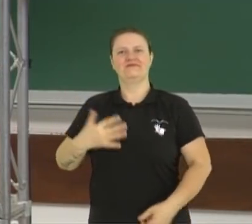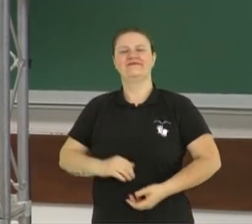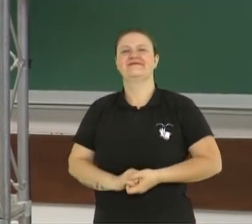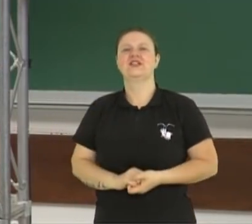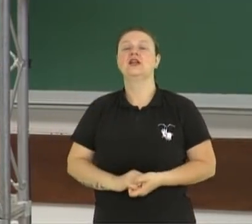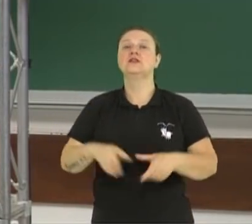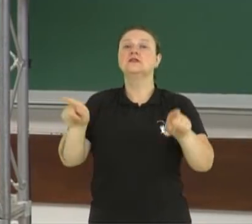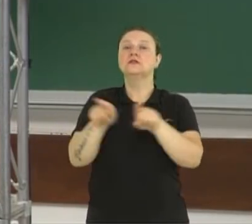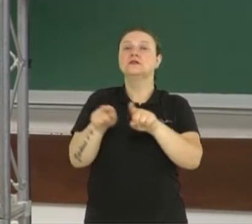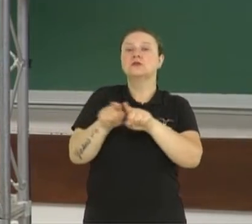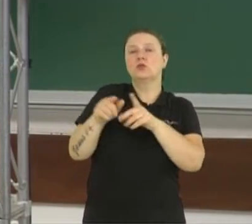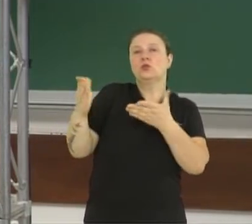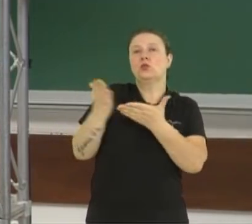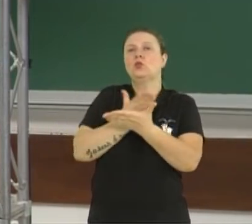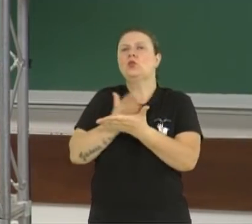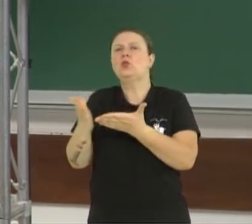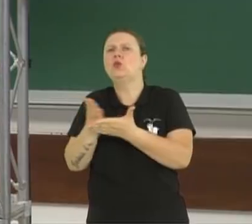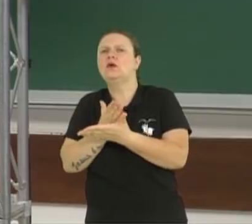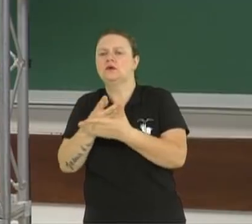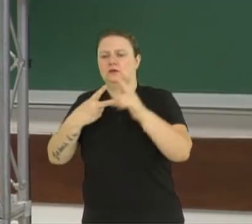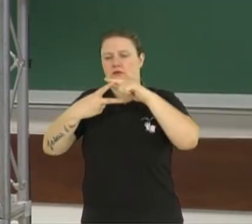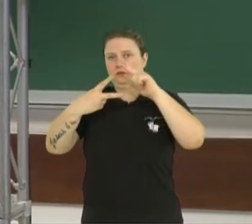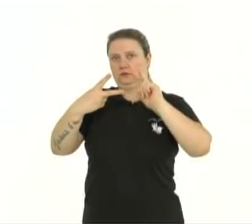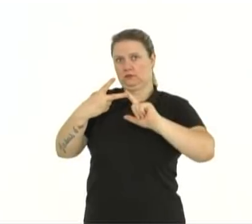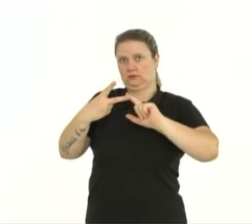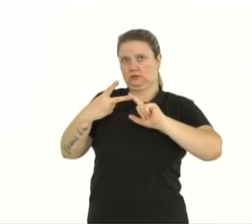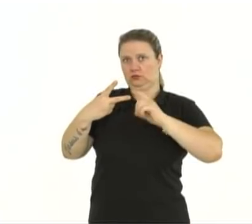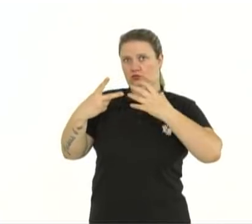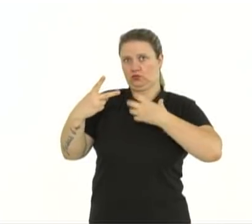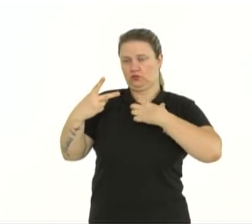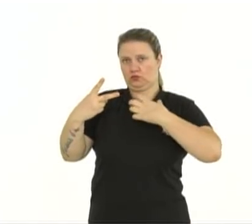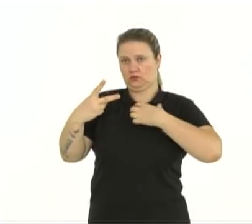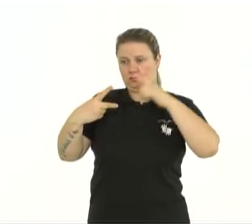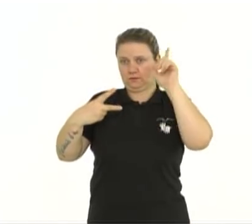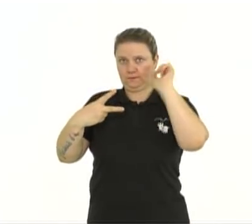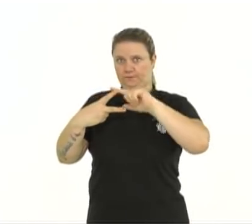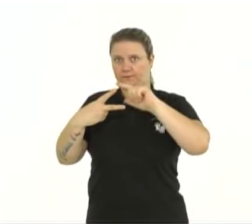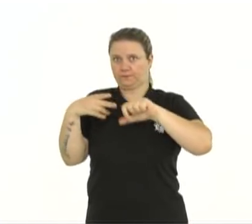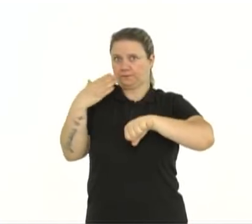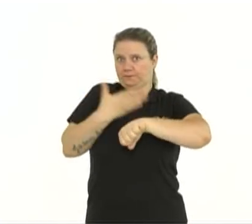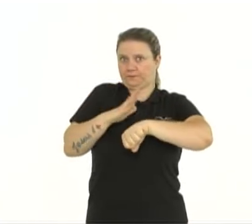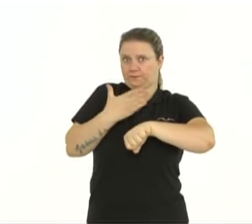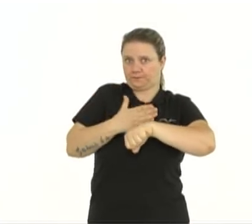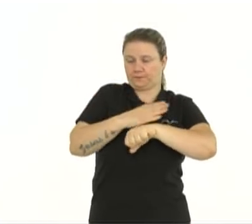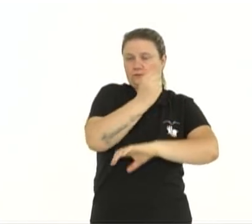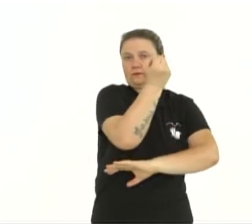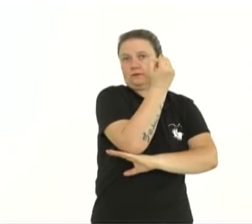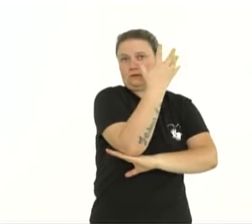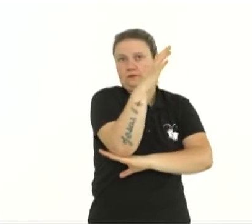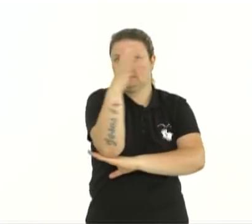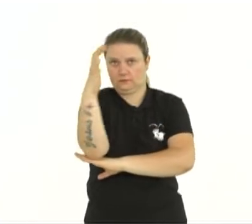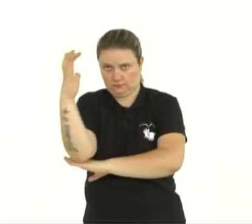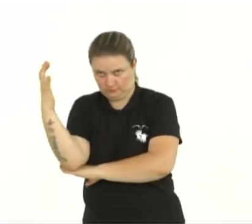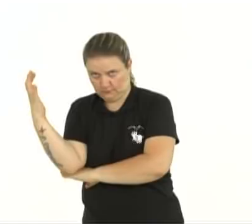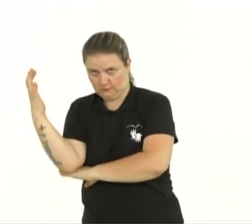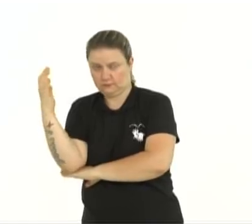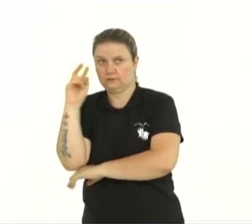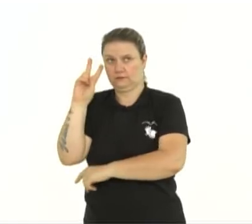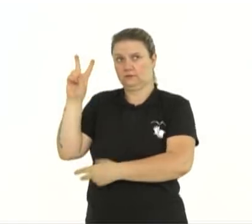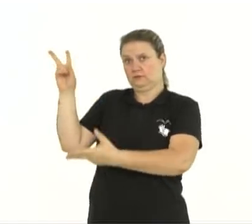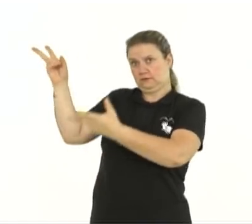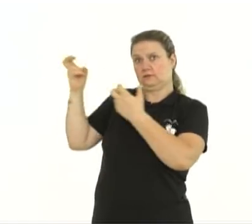E ela é dividida de duas formas. As práticas corporais de aventura na natureza, aqui vocês estão